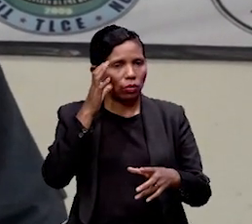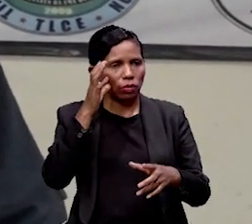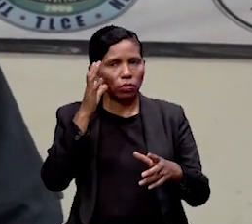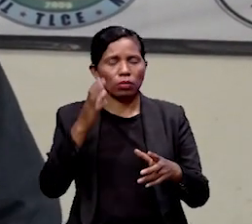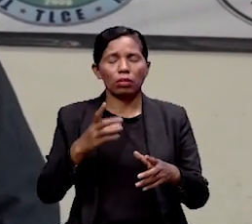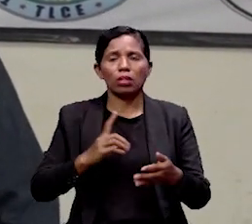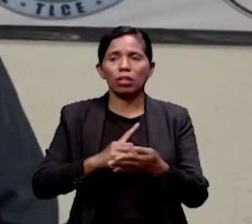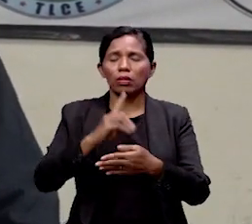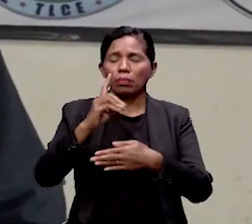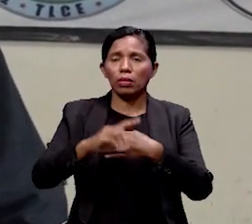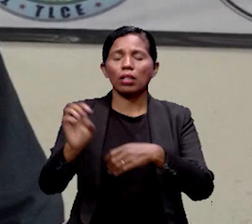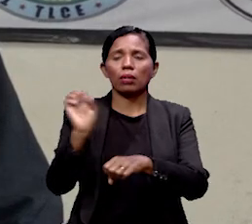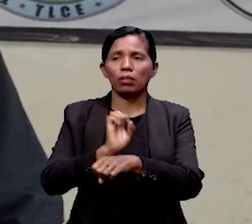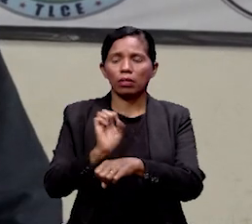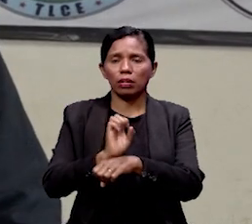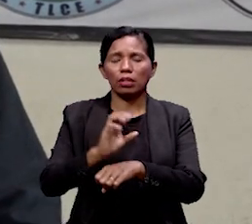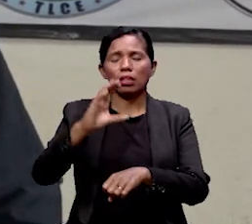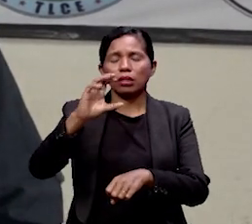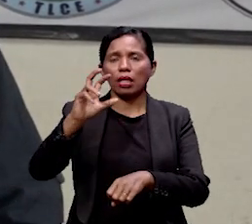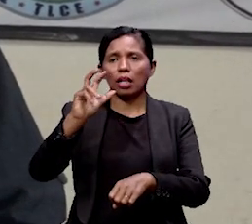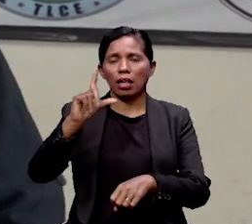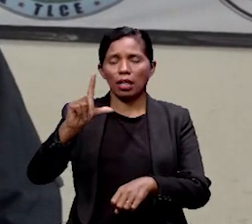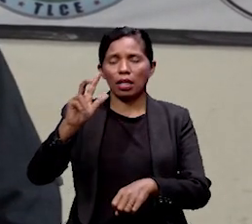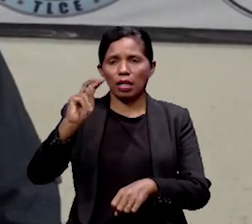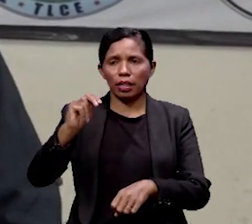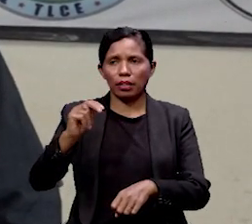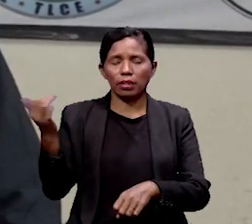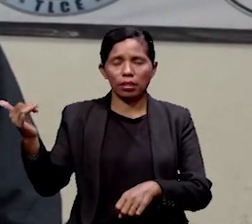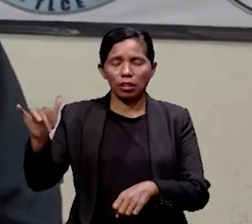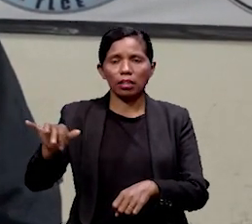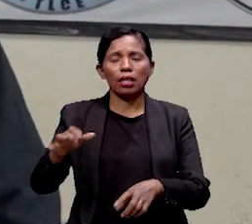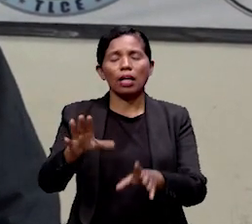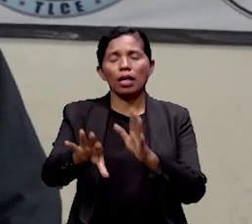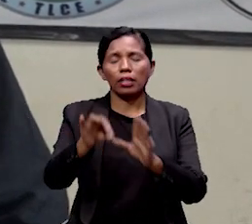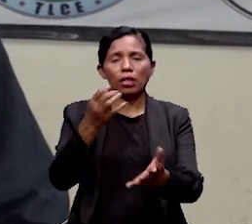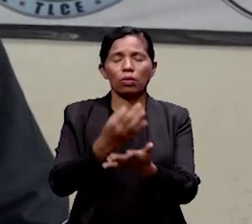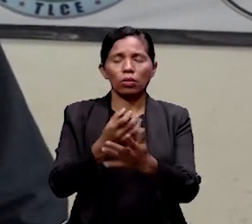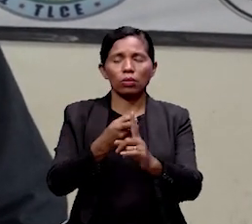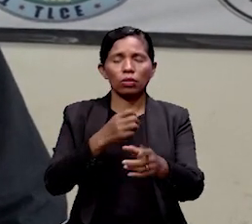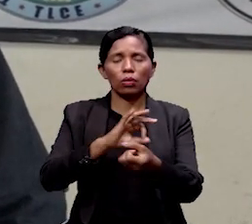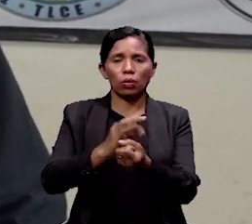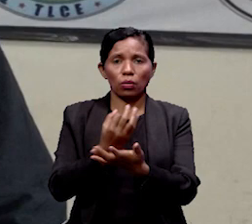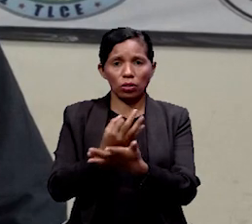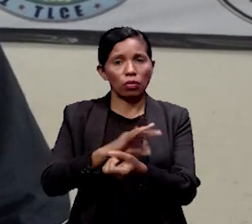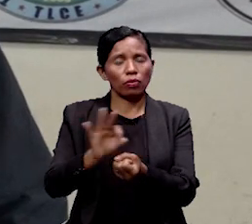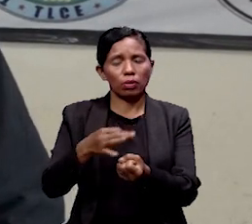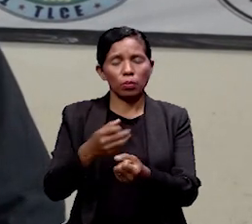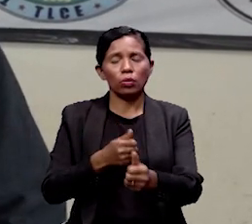Desenvolvimento da Economia, CLN. O sistema o acesso do Covid-19. O sistema o